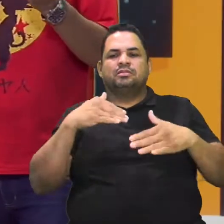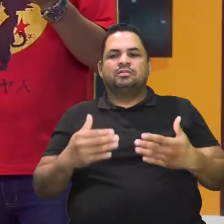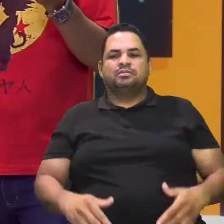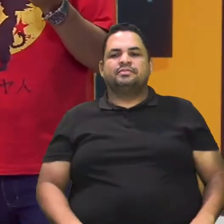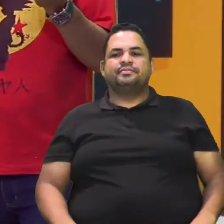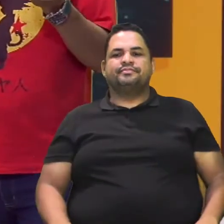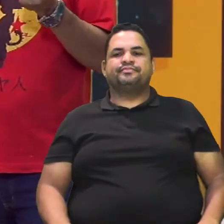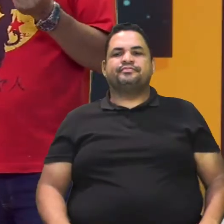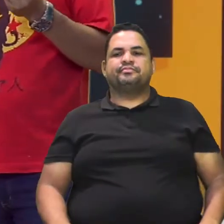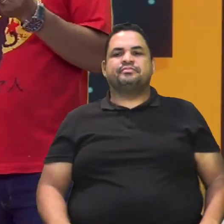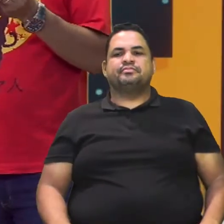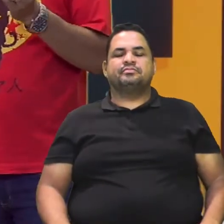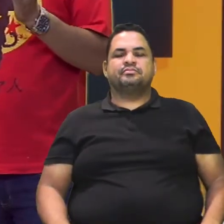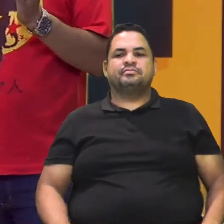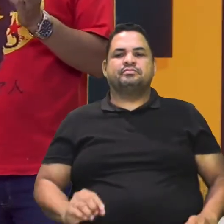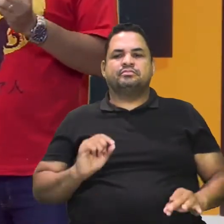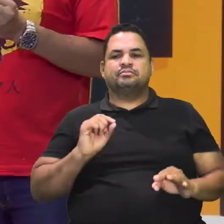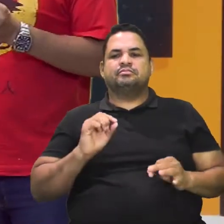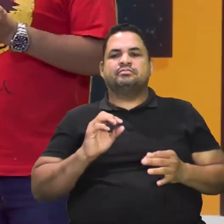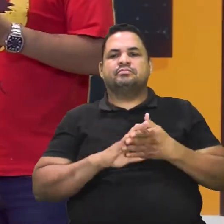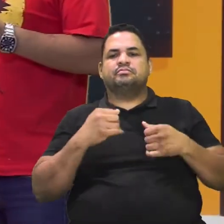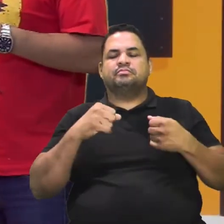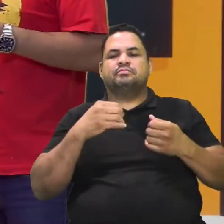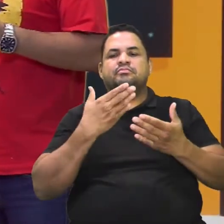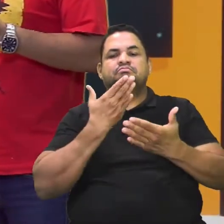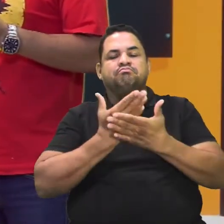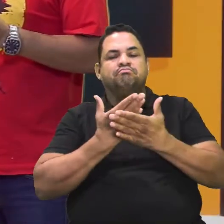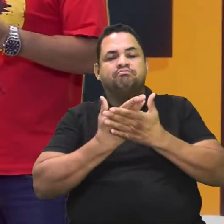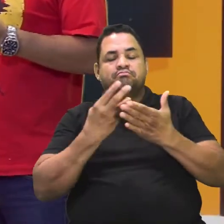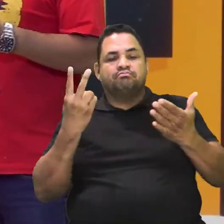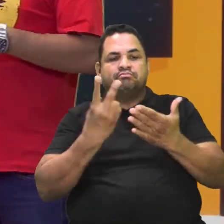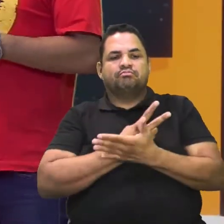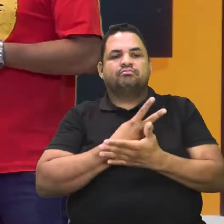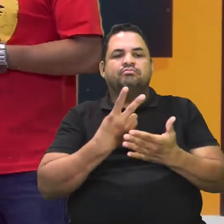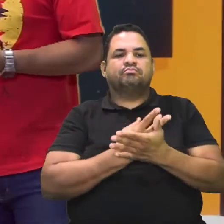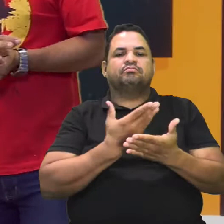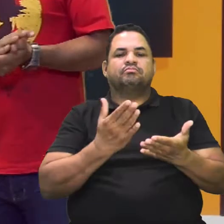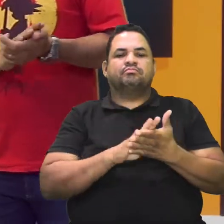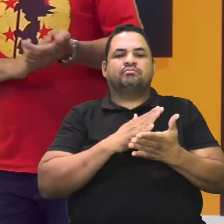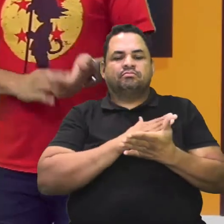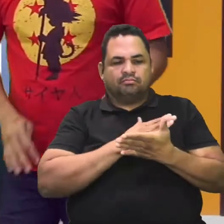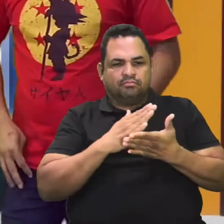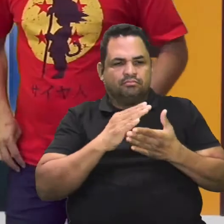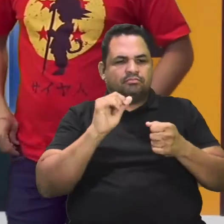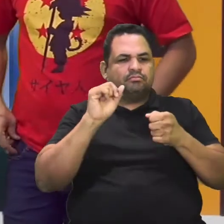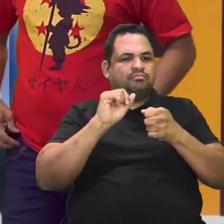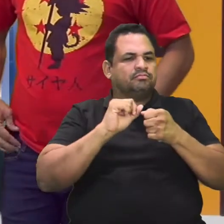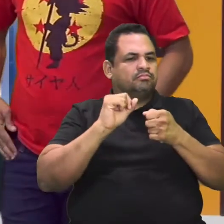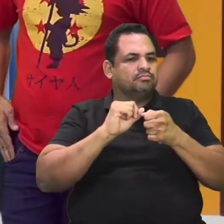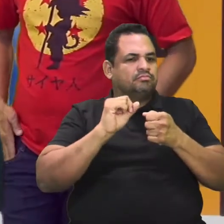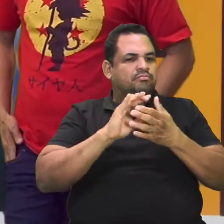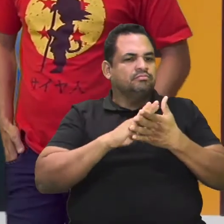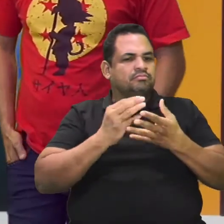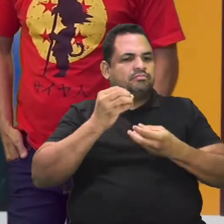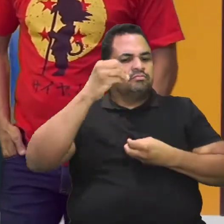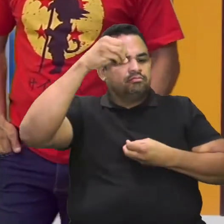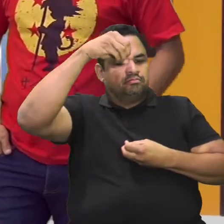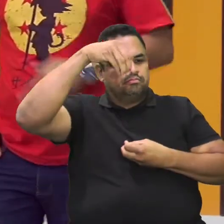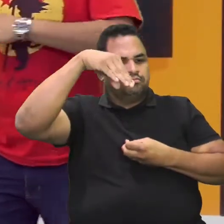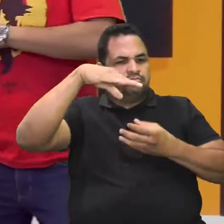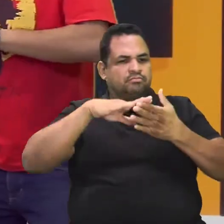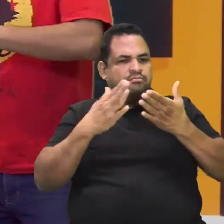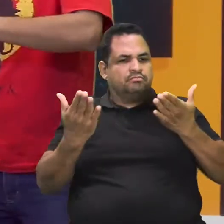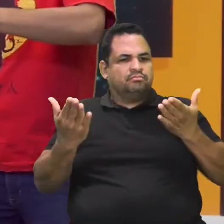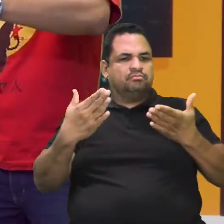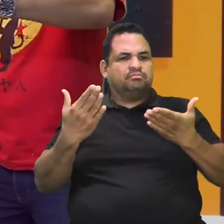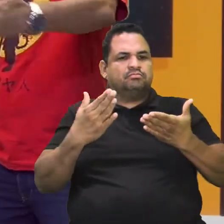tal. Então, isso foi questão de que, temos que estudar, então uma coisa está errada aí. Estudo, né? E aí começaram a fazer o quê? Largar antes do tempo